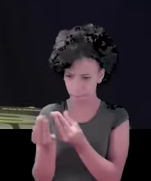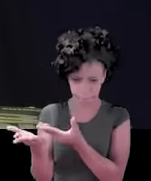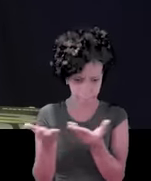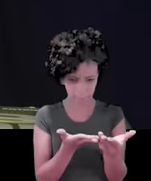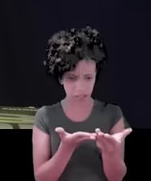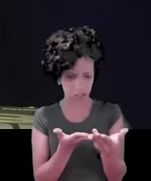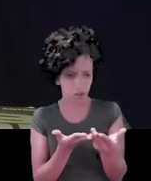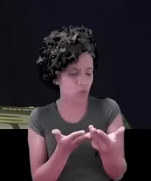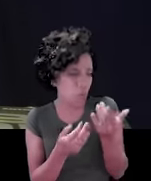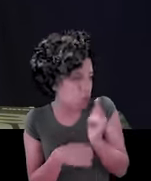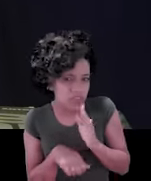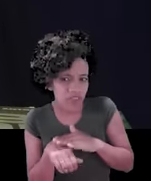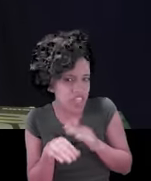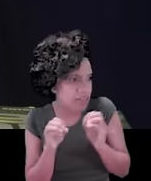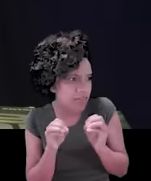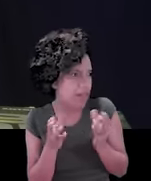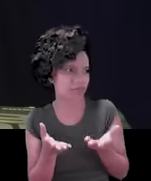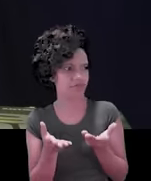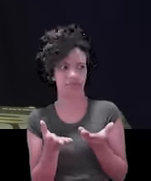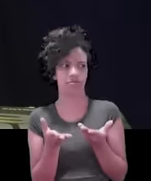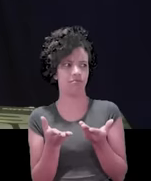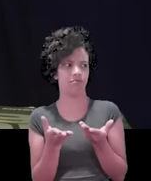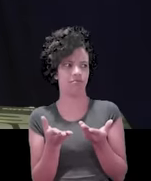e não poder fazer nada